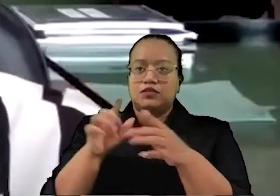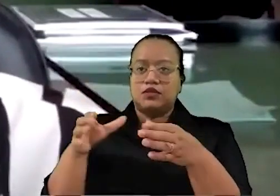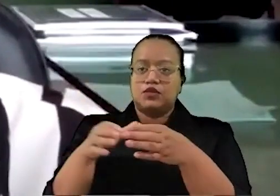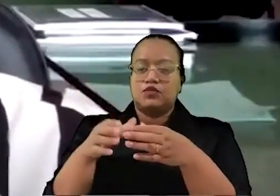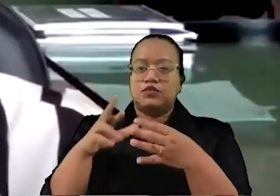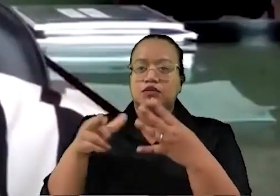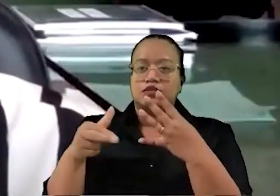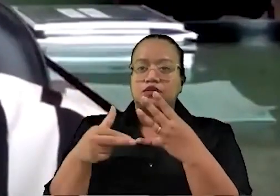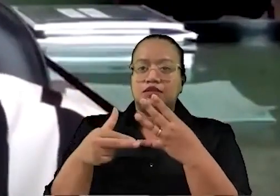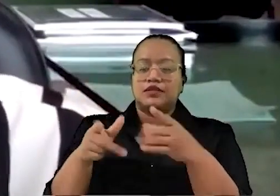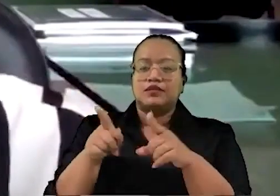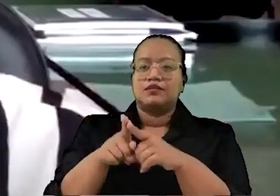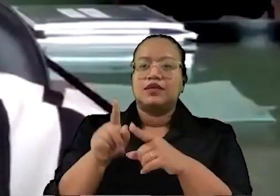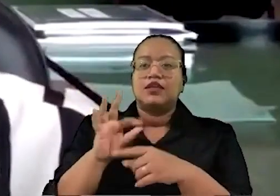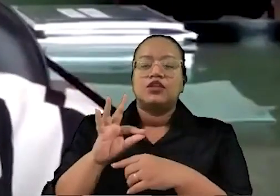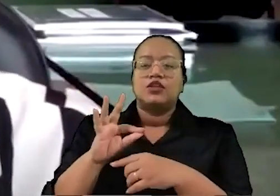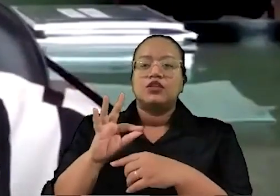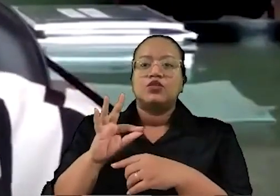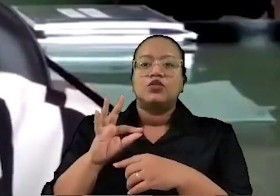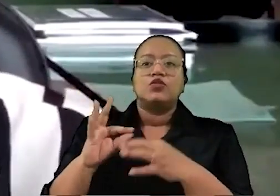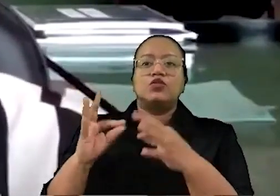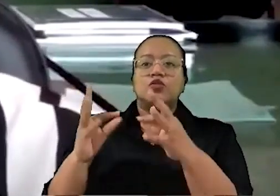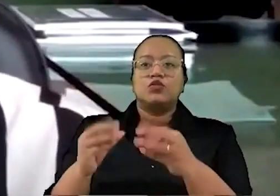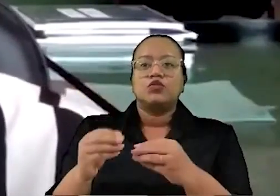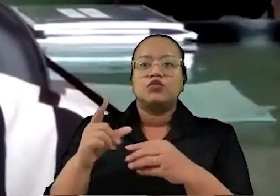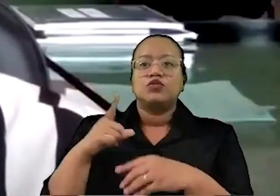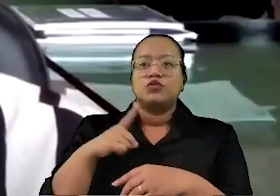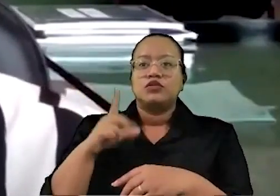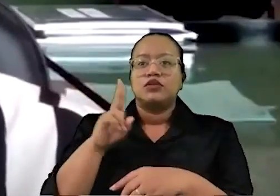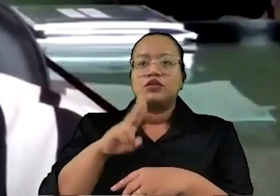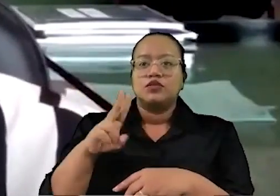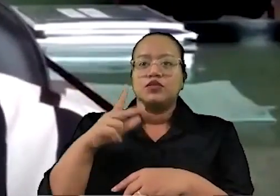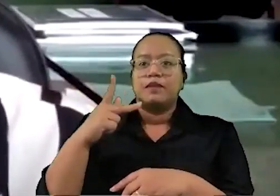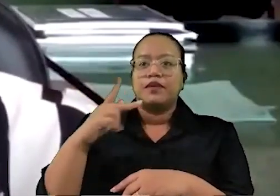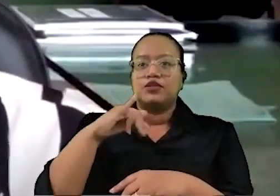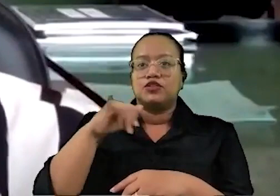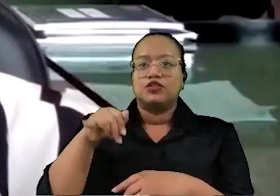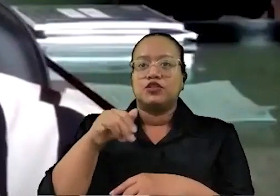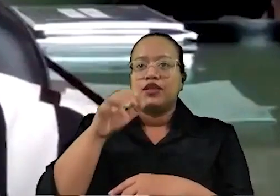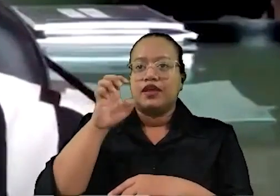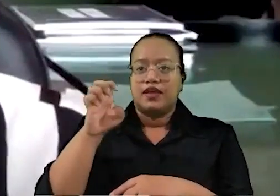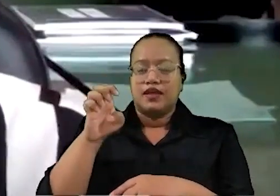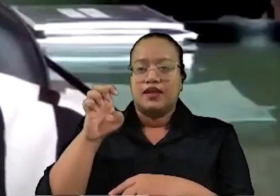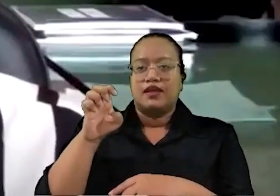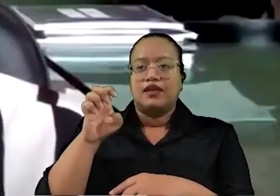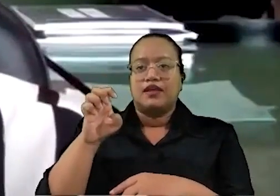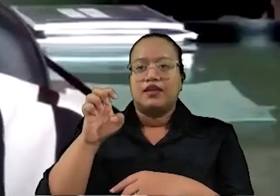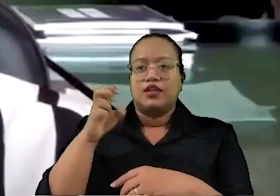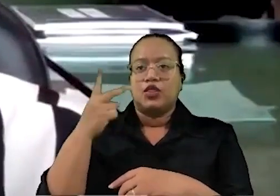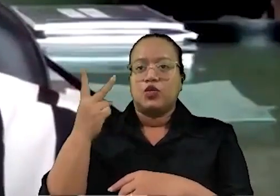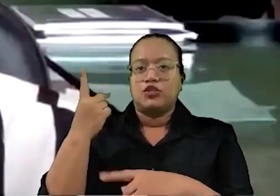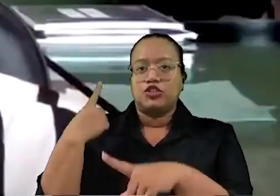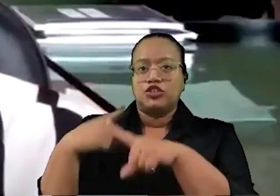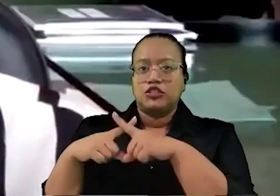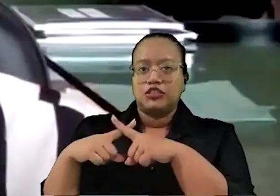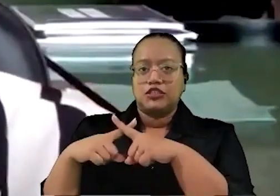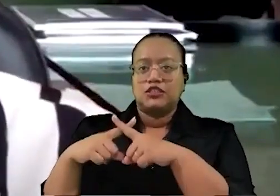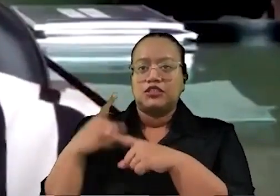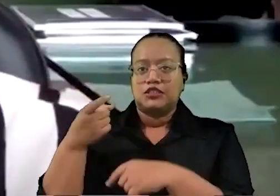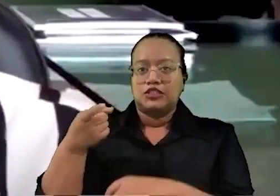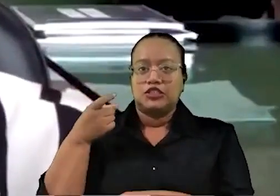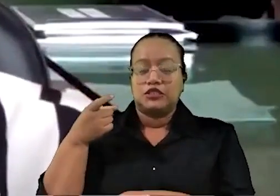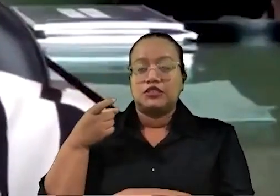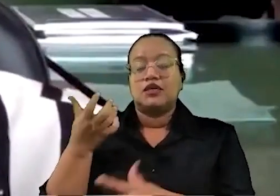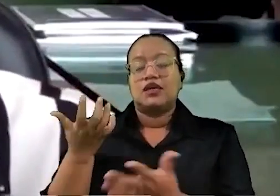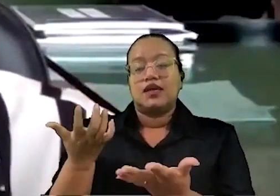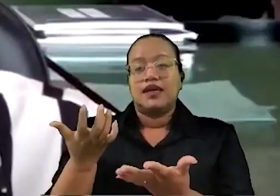usando o PJE 2X, essa versão, né, o PJE 2X, enquanto que as varas comuns